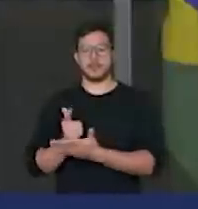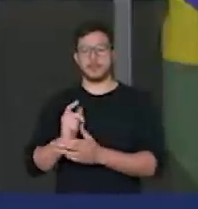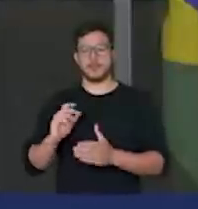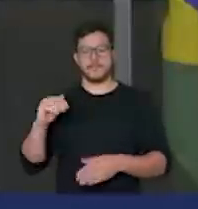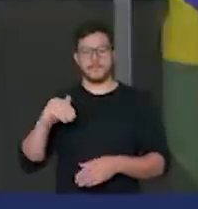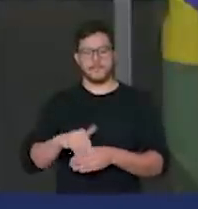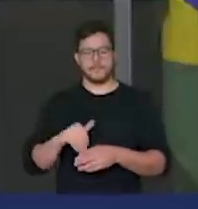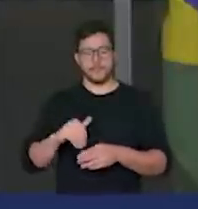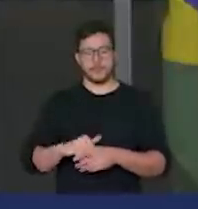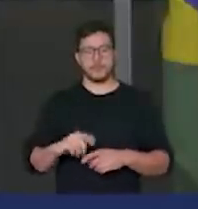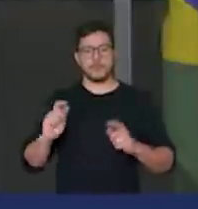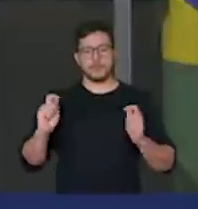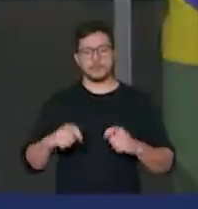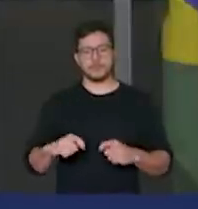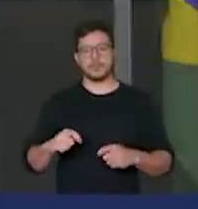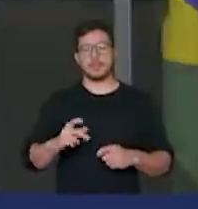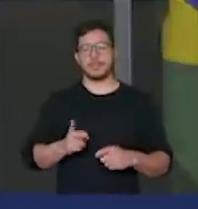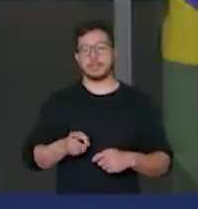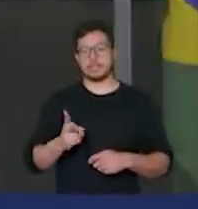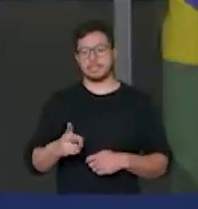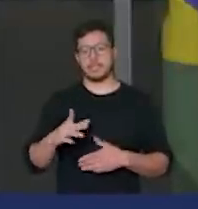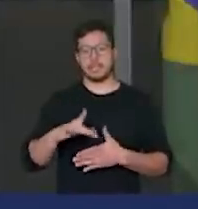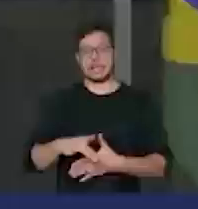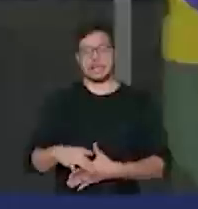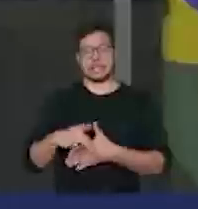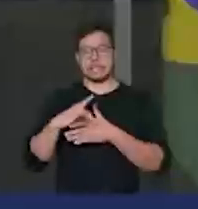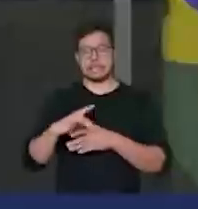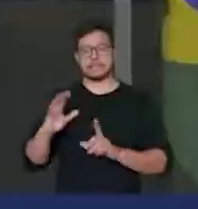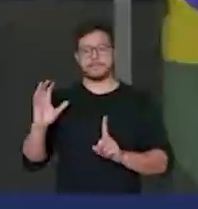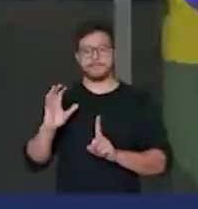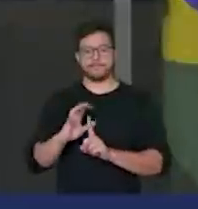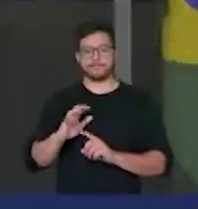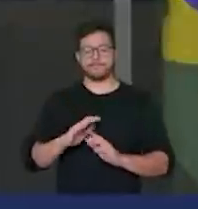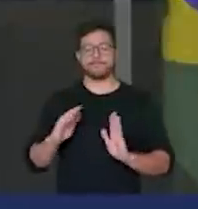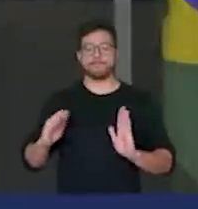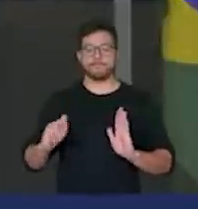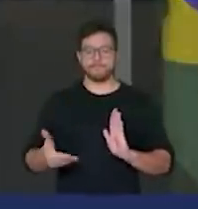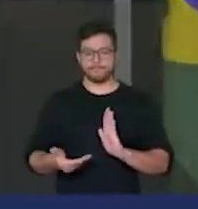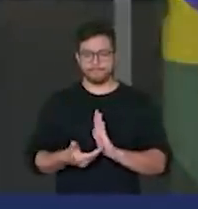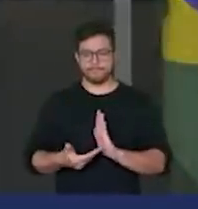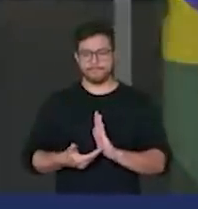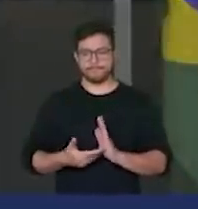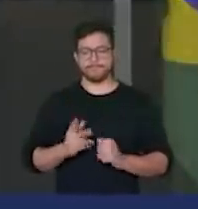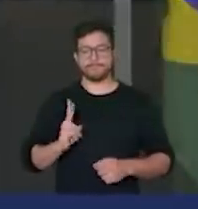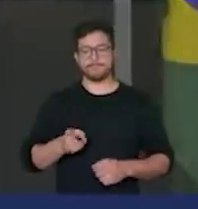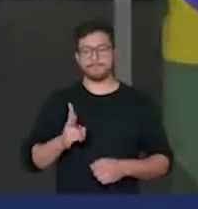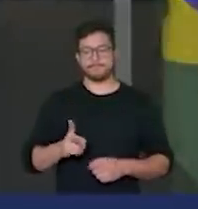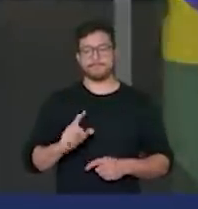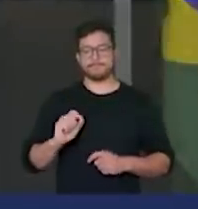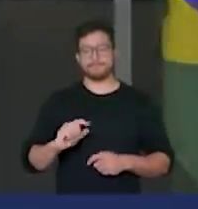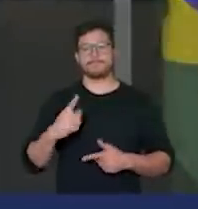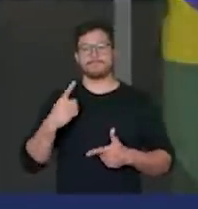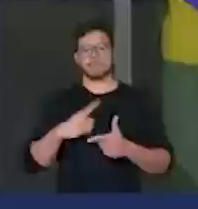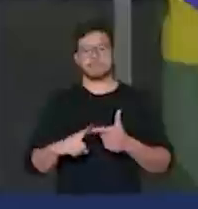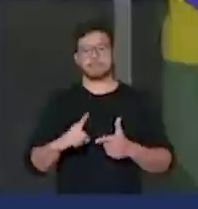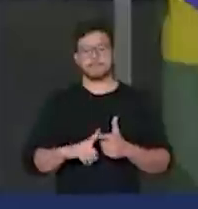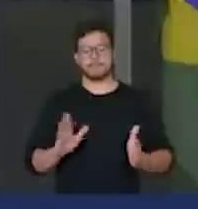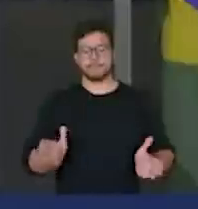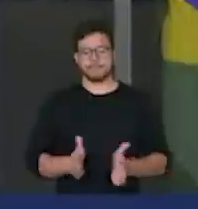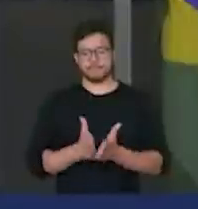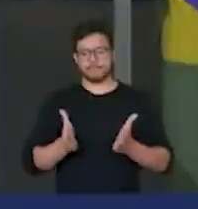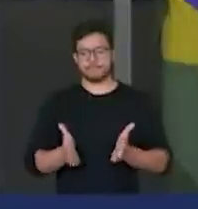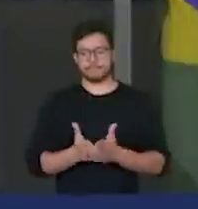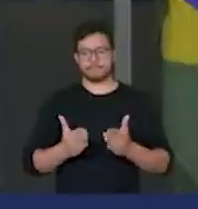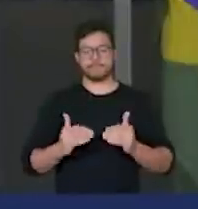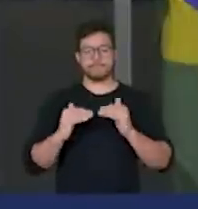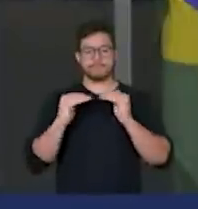voto, perpetuar no poder os líderes mais influentes desta Câmara dos Deputados e perpetuar um ciclo vicioso de miséria e